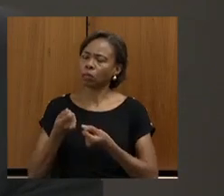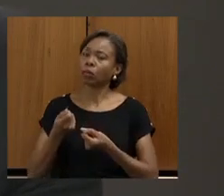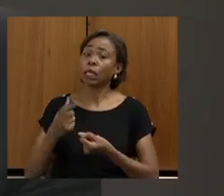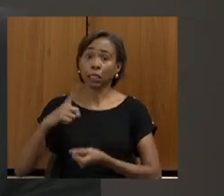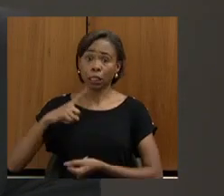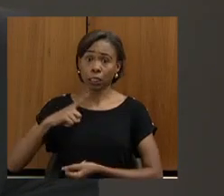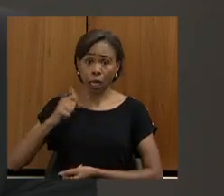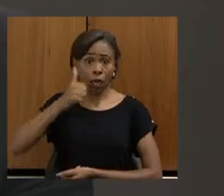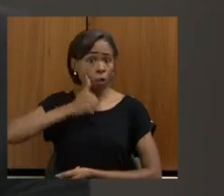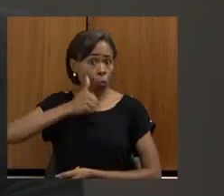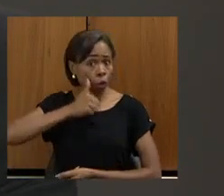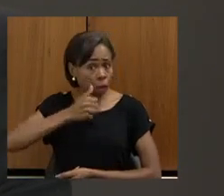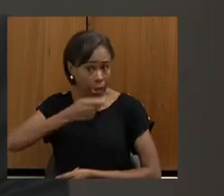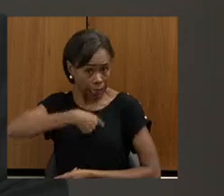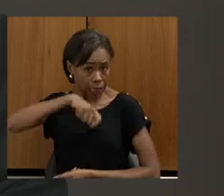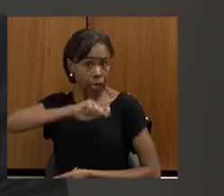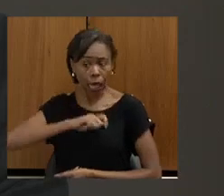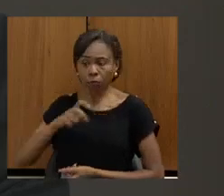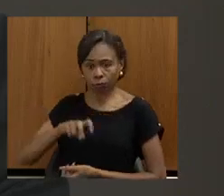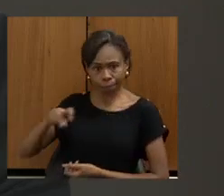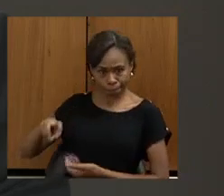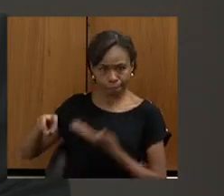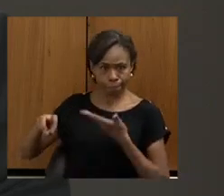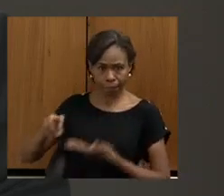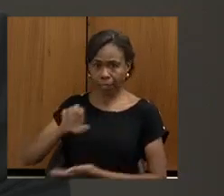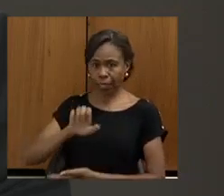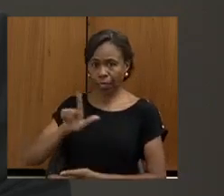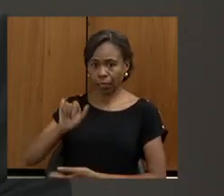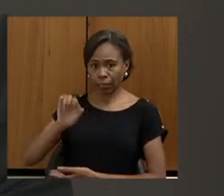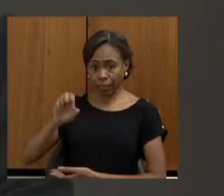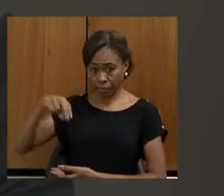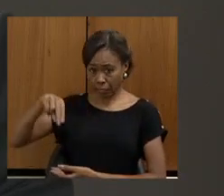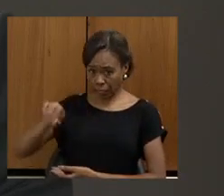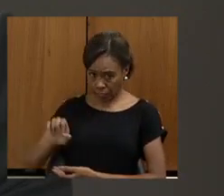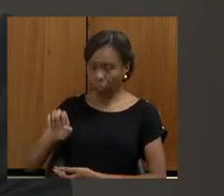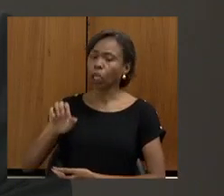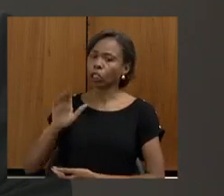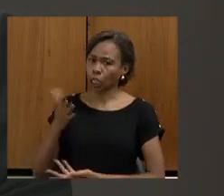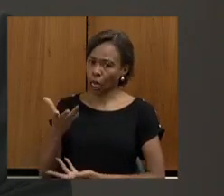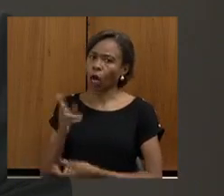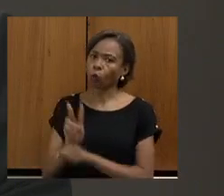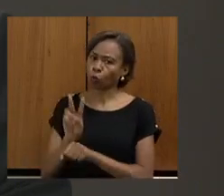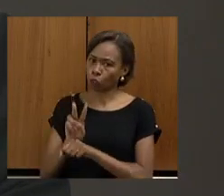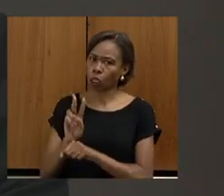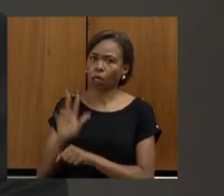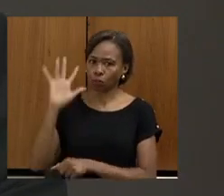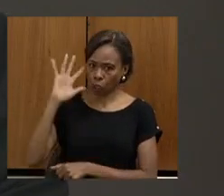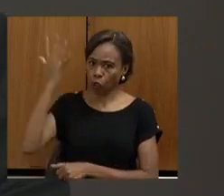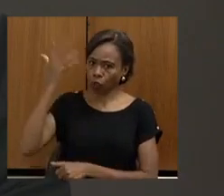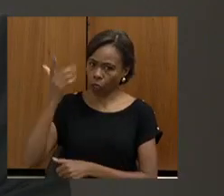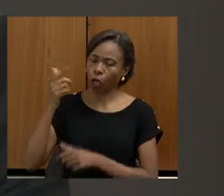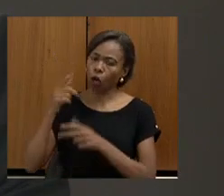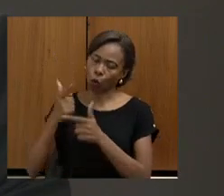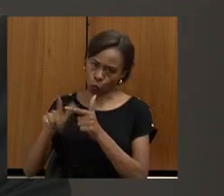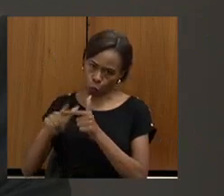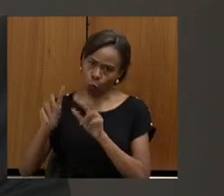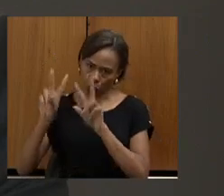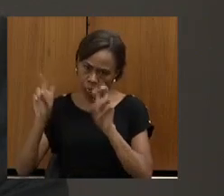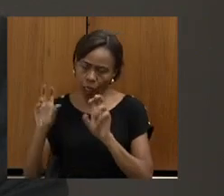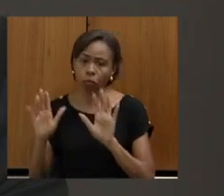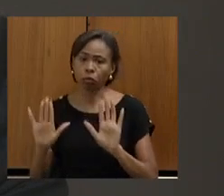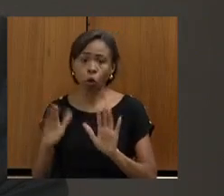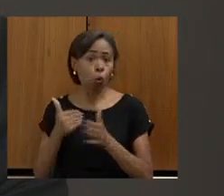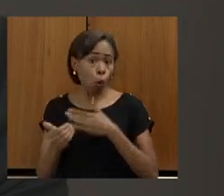delegada muito qualificada aqui ao meu lado, a doutora Elien, está cuidando do caso. Todo lugar pode ter algum